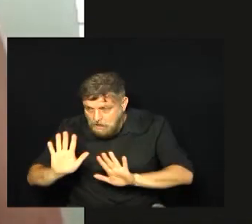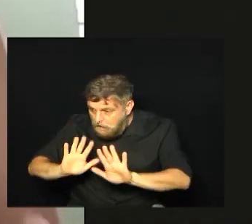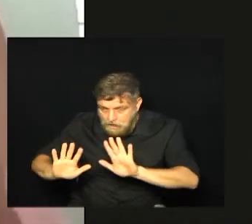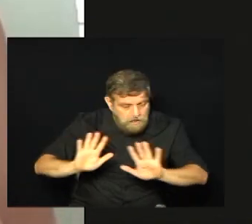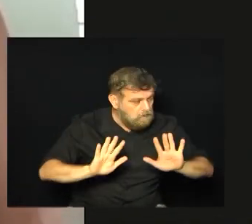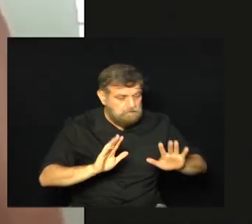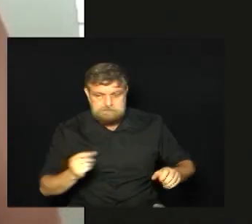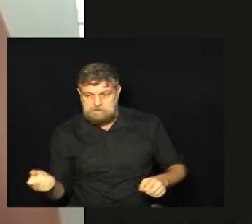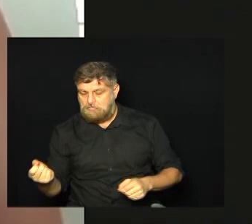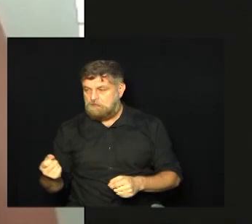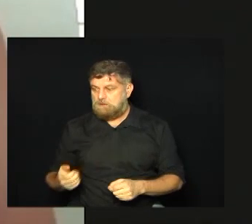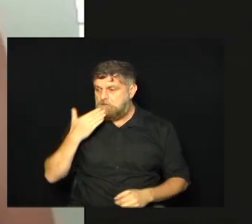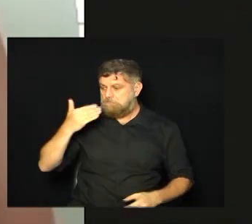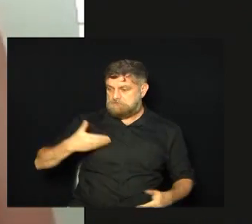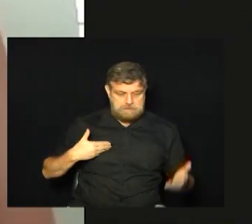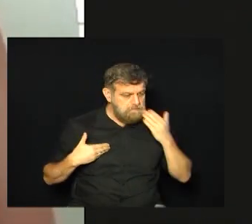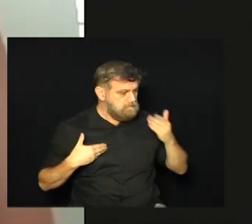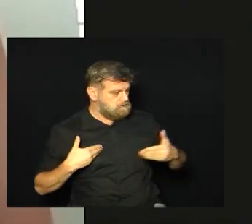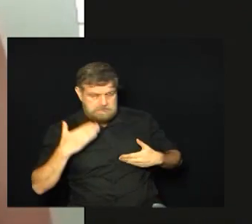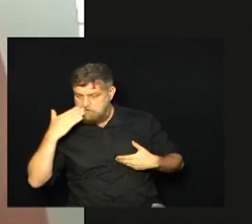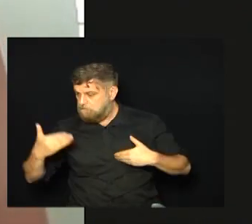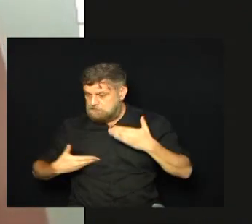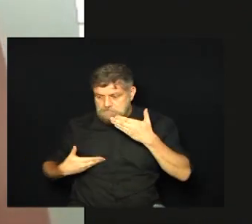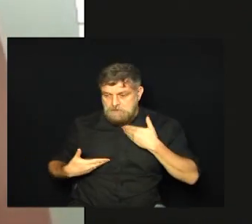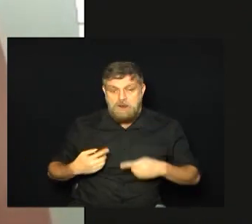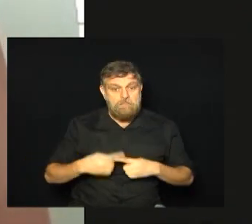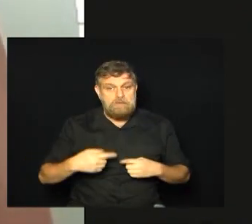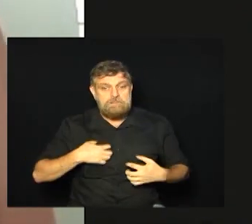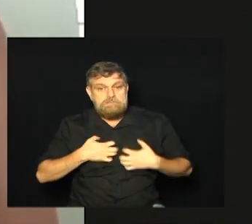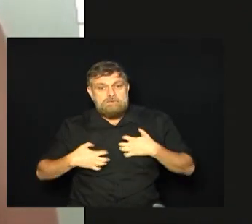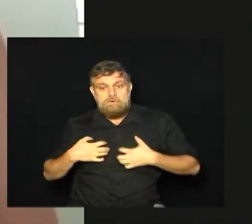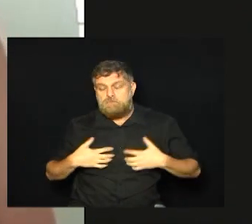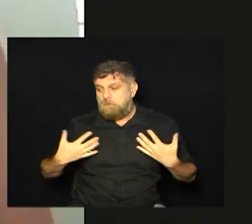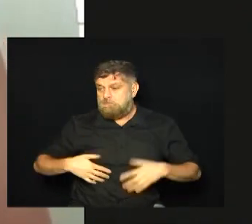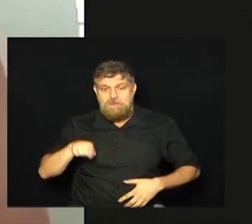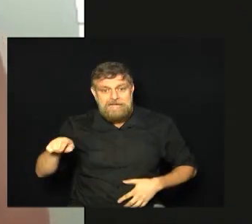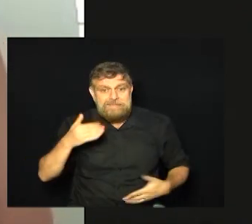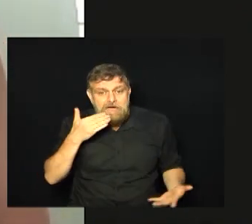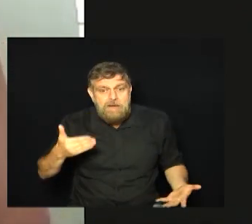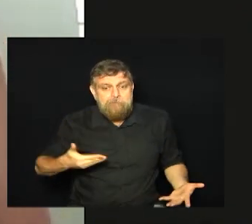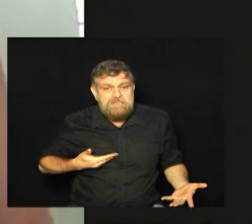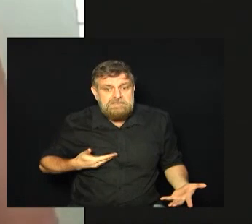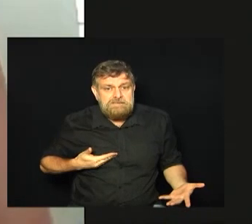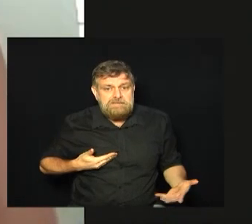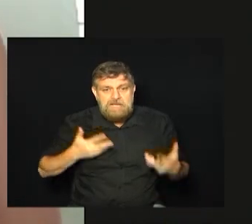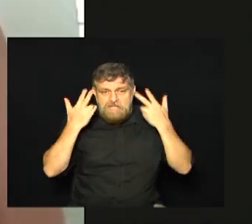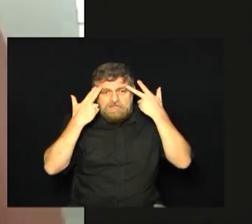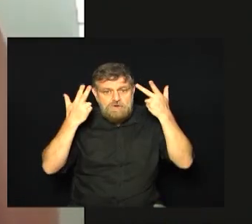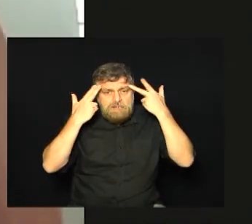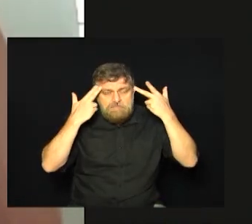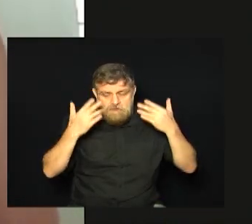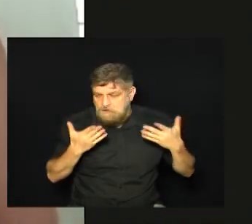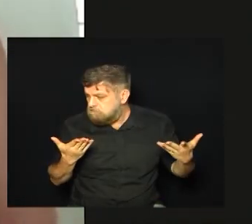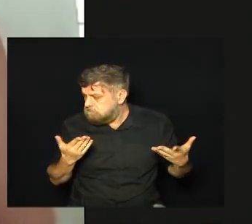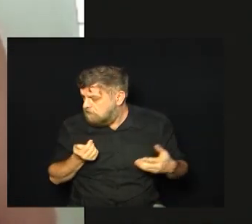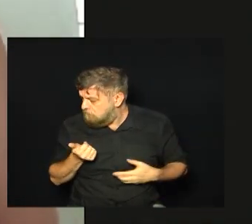assim... por que eu estou me sentindo assim, se o que eles estão me pedindo é tão corriqueiro, é tão